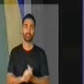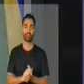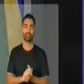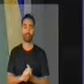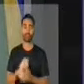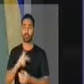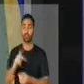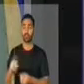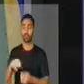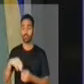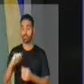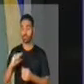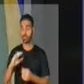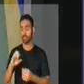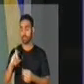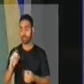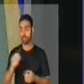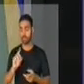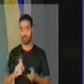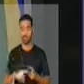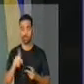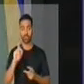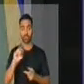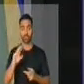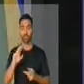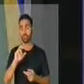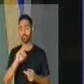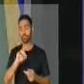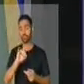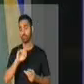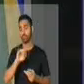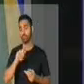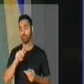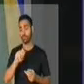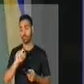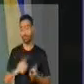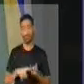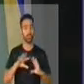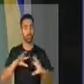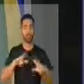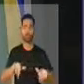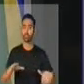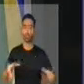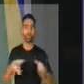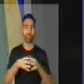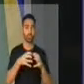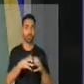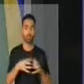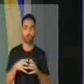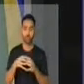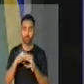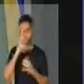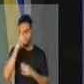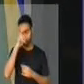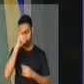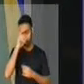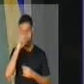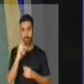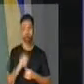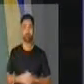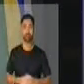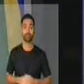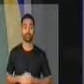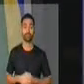ao professor Macedo, a doutor Diego Gadelha e a todos da equipe do Hospital da FAP,